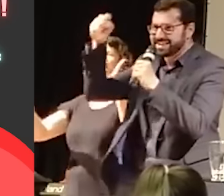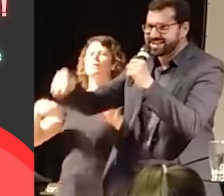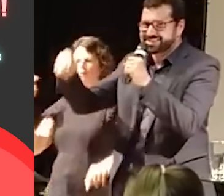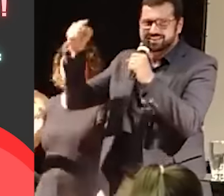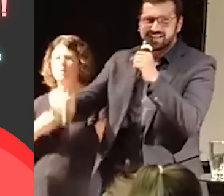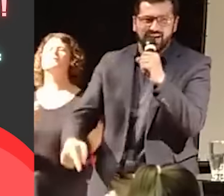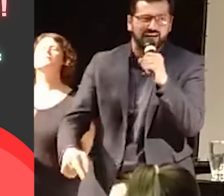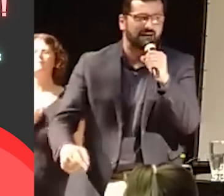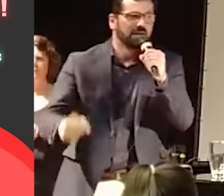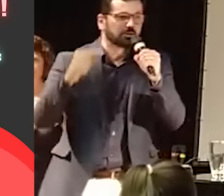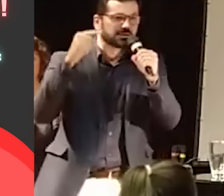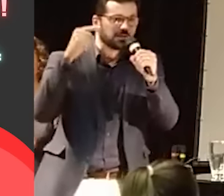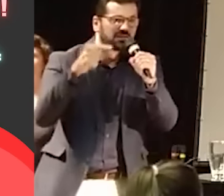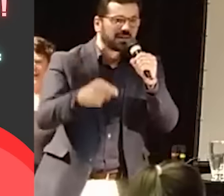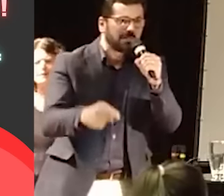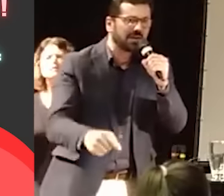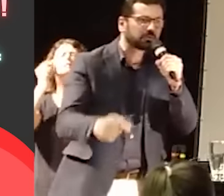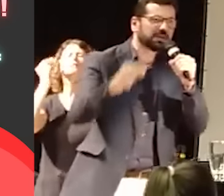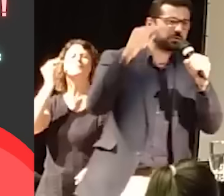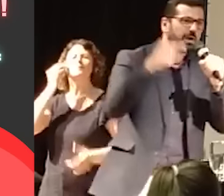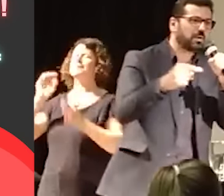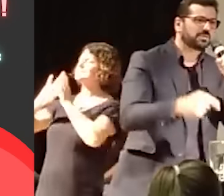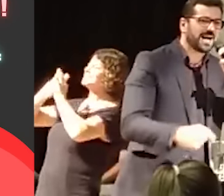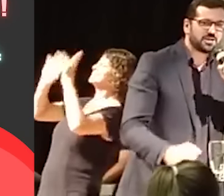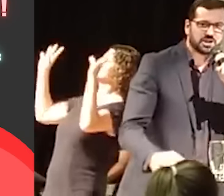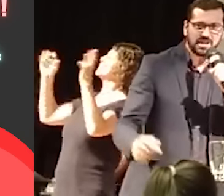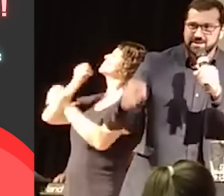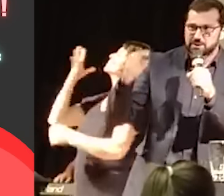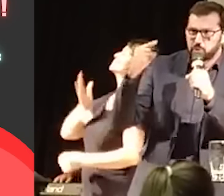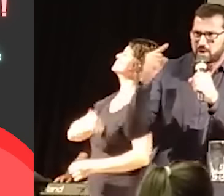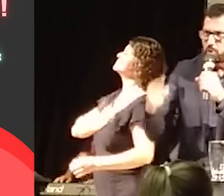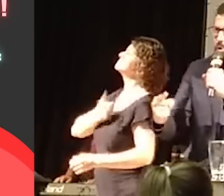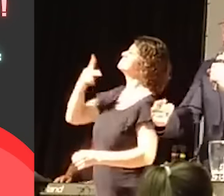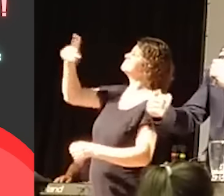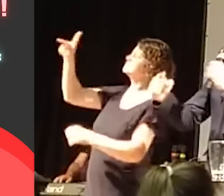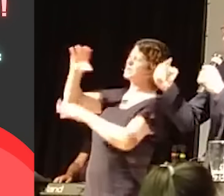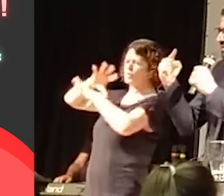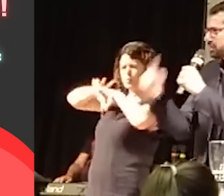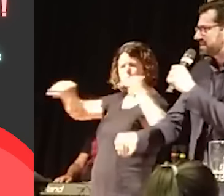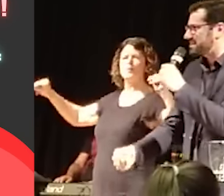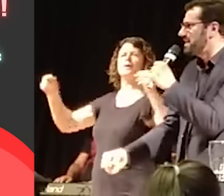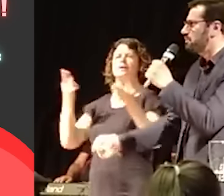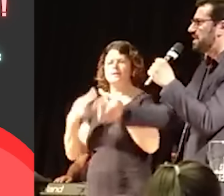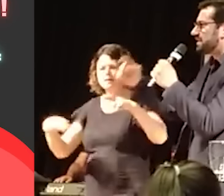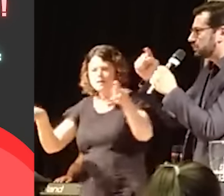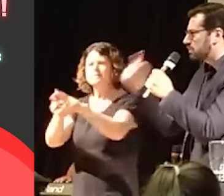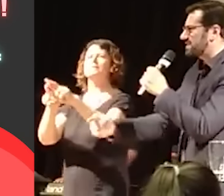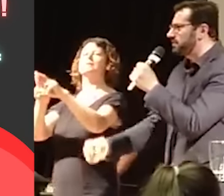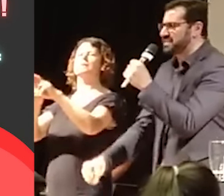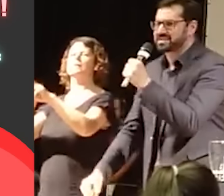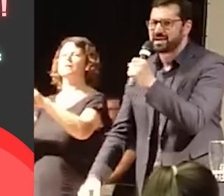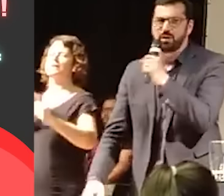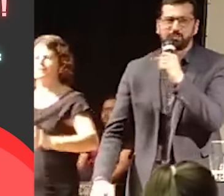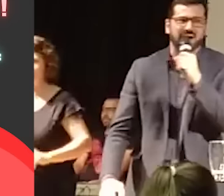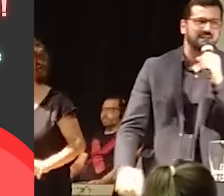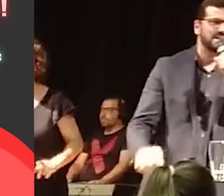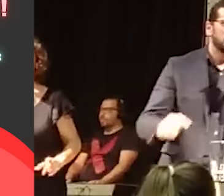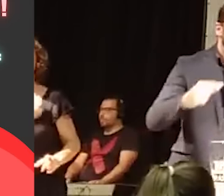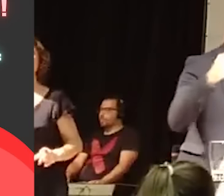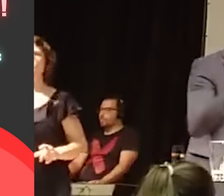ainda nessa terra do teu Livramento da tua bondade da tua cura da tua restauração da tua salvação